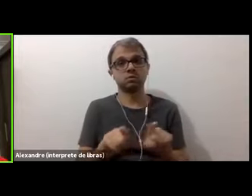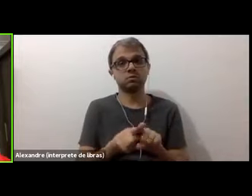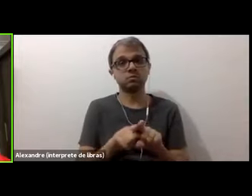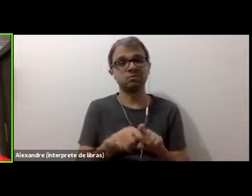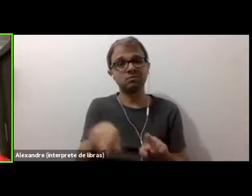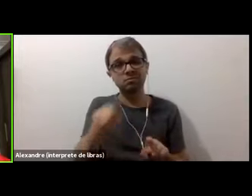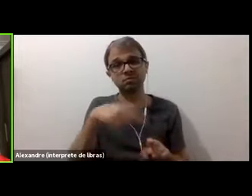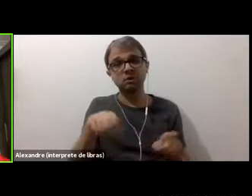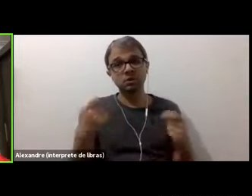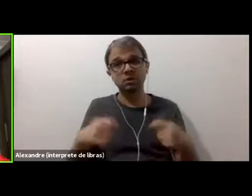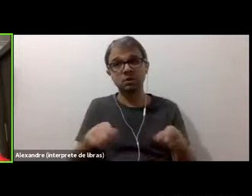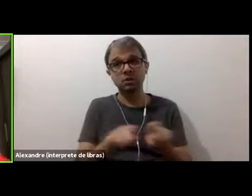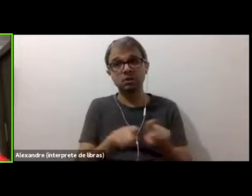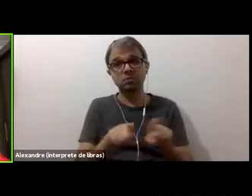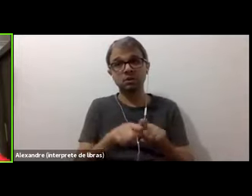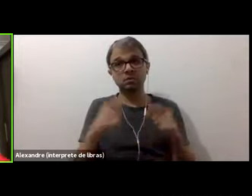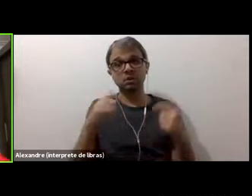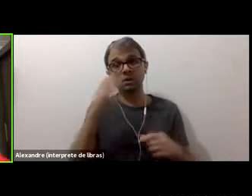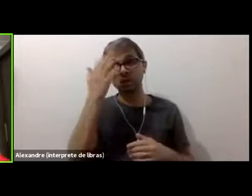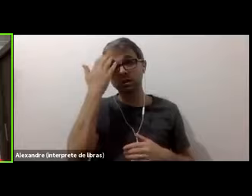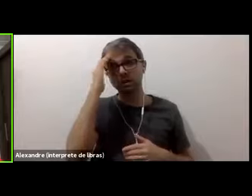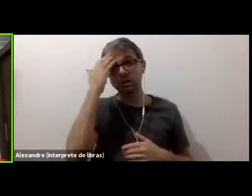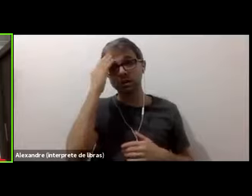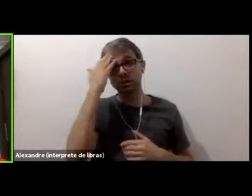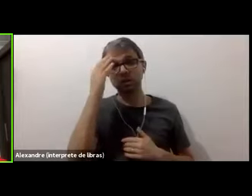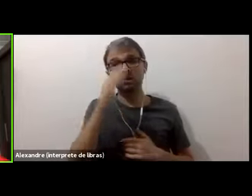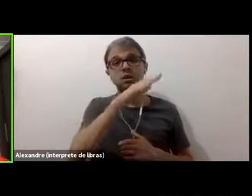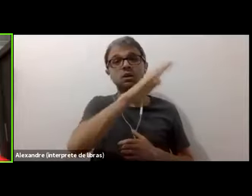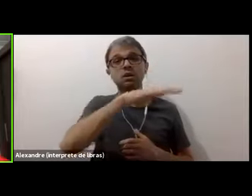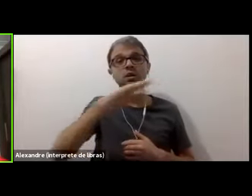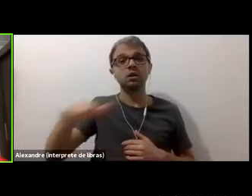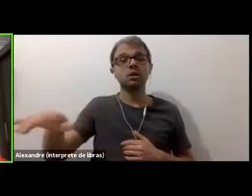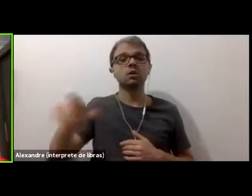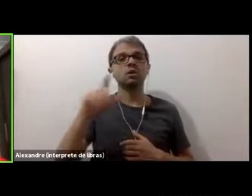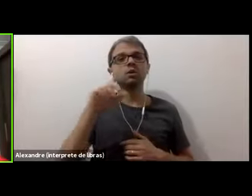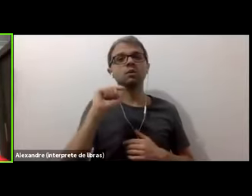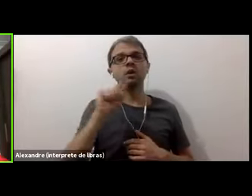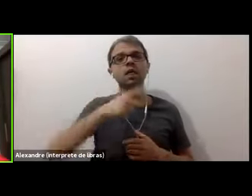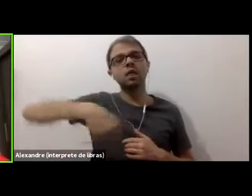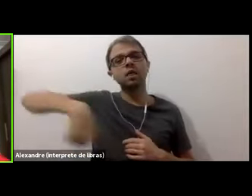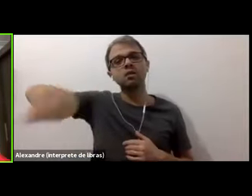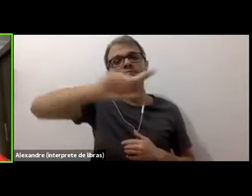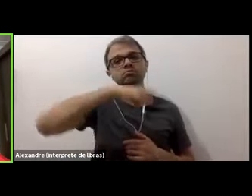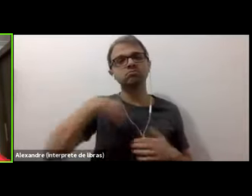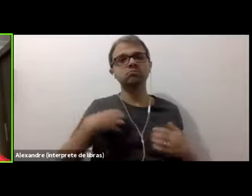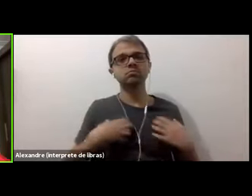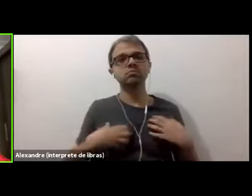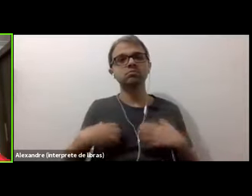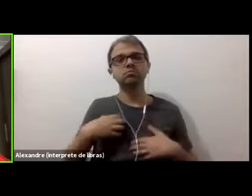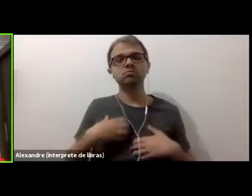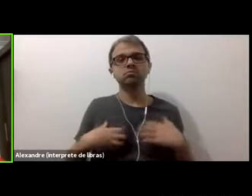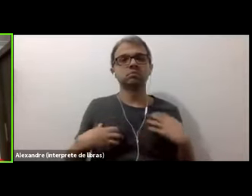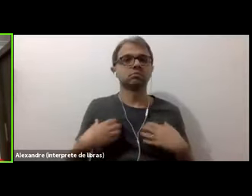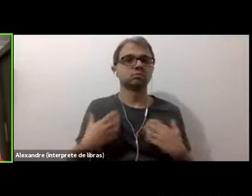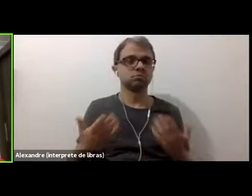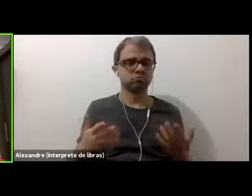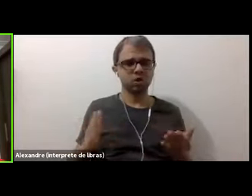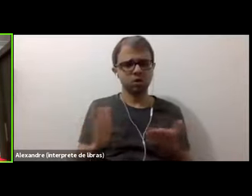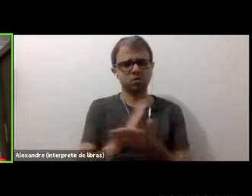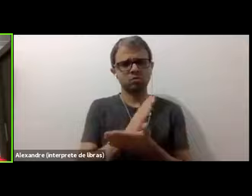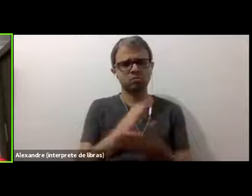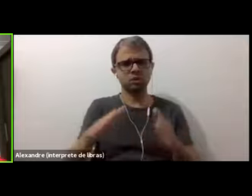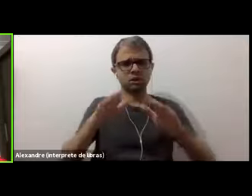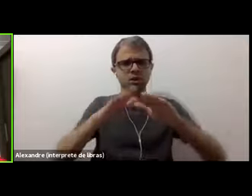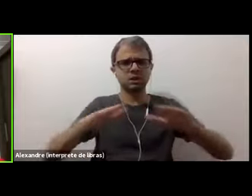reações que as crianças estão tendo, né? Muitos relatos de crianças que apresentam algumas birras,